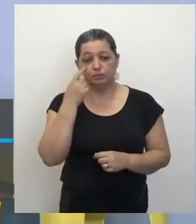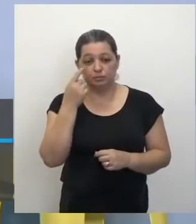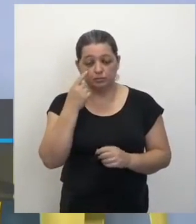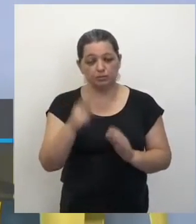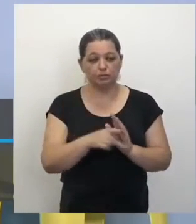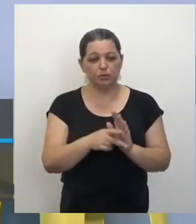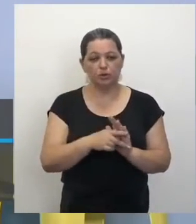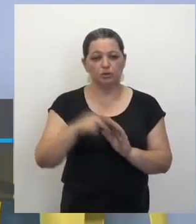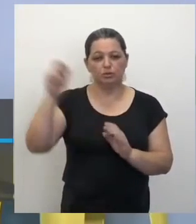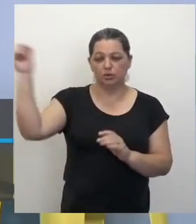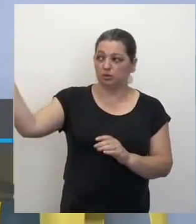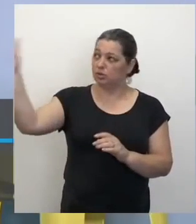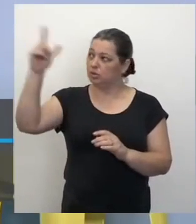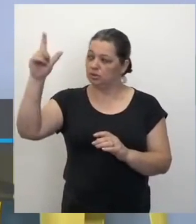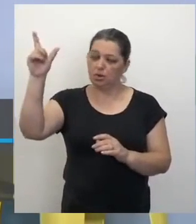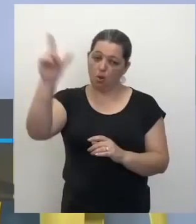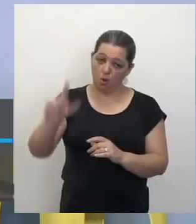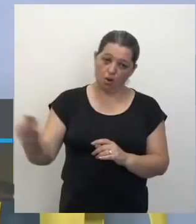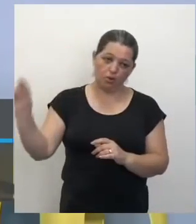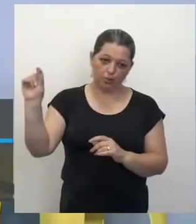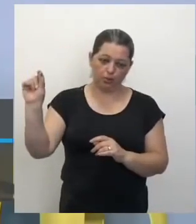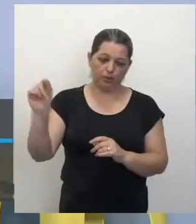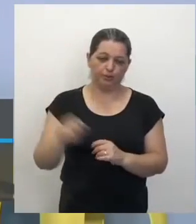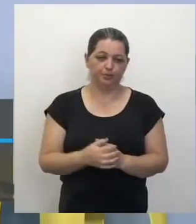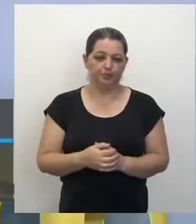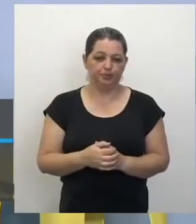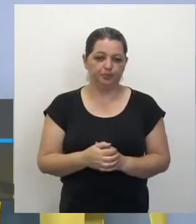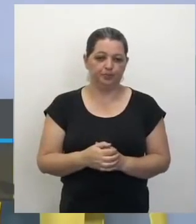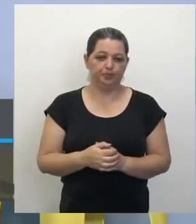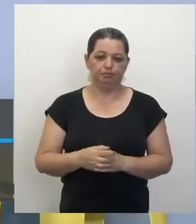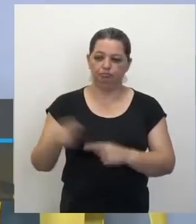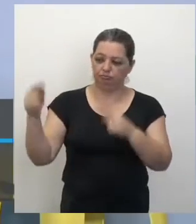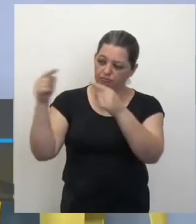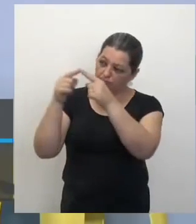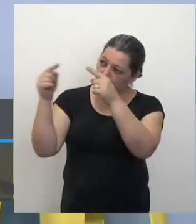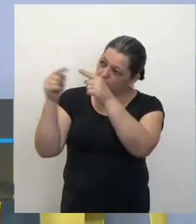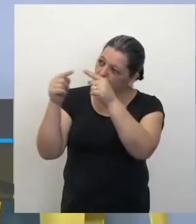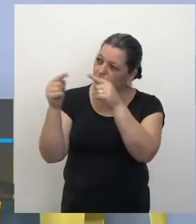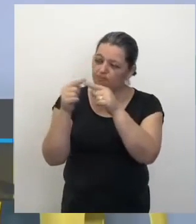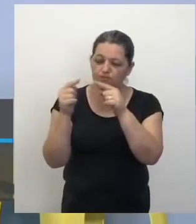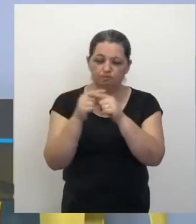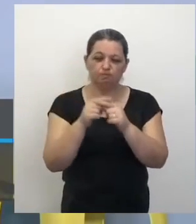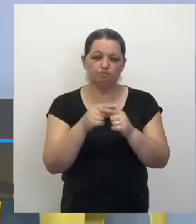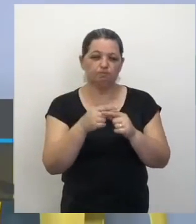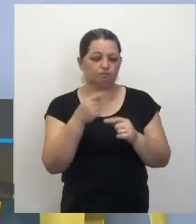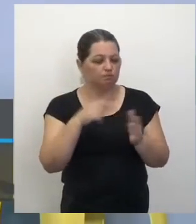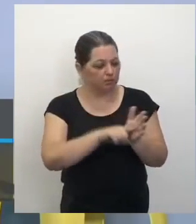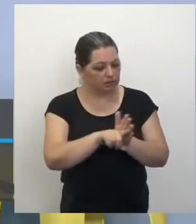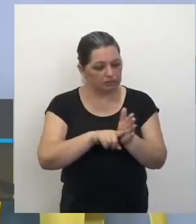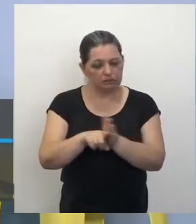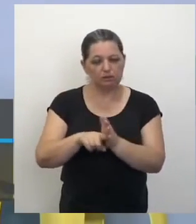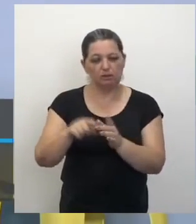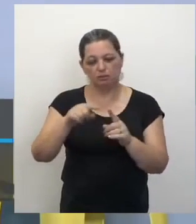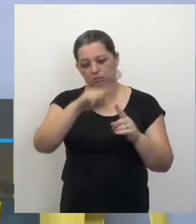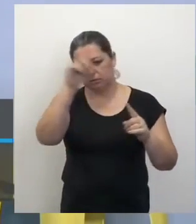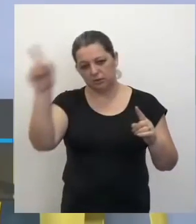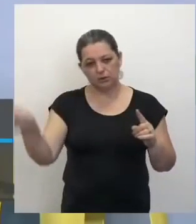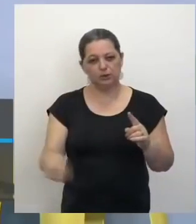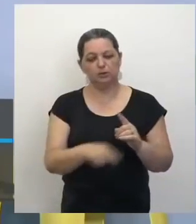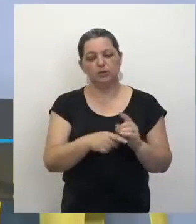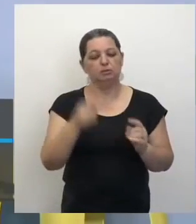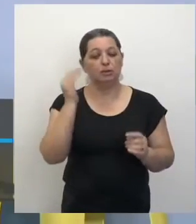ciclo do Sol, para o ciclo da Lua, e se conectavam com esses ciclos para entender o tempo. Eles diziam